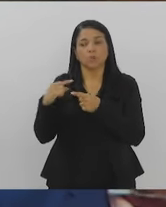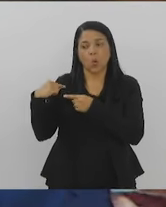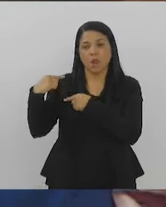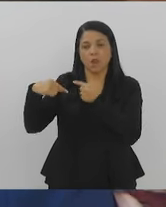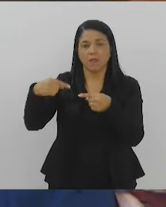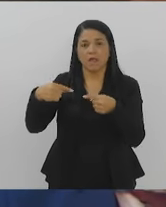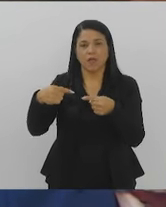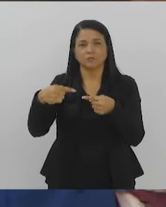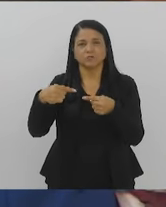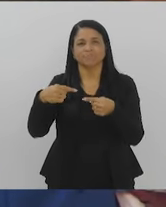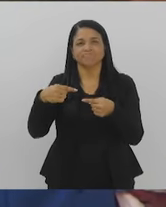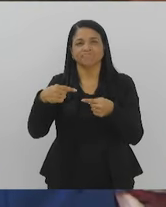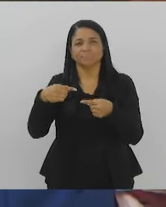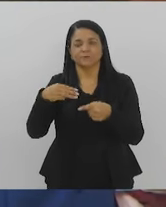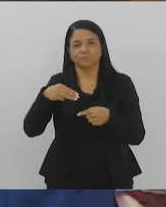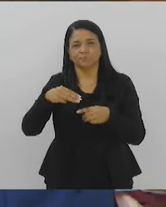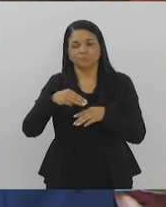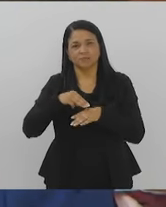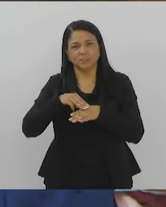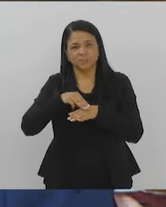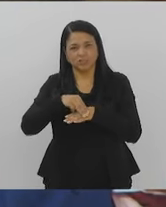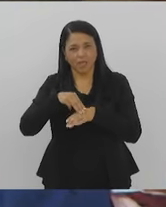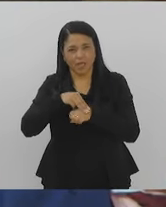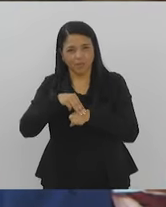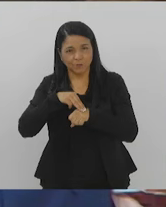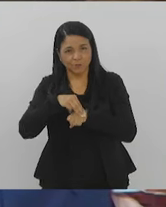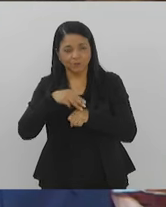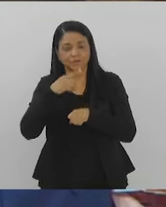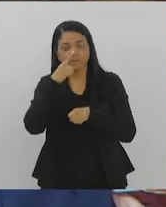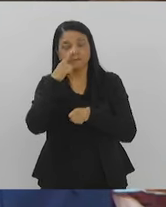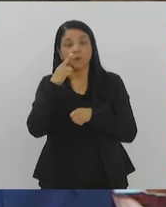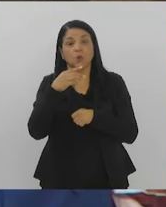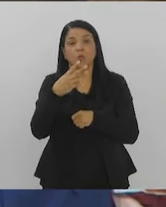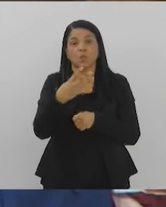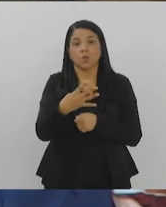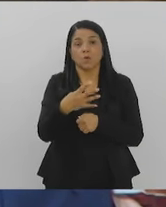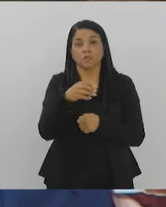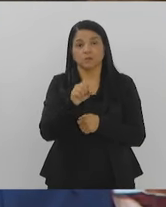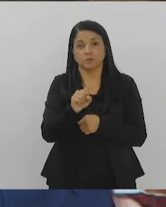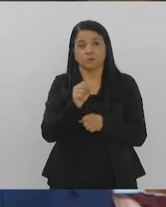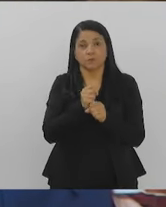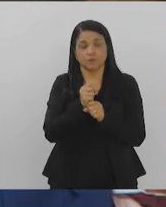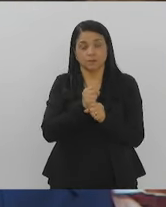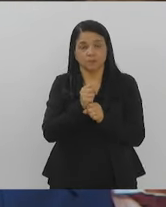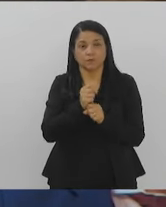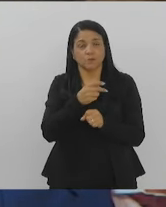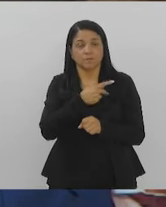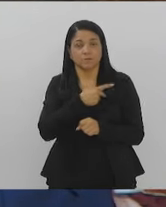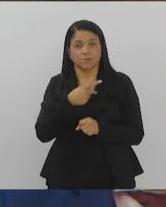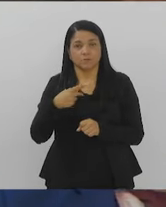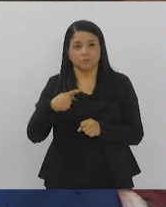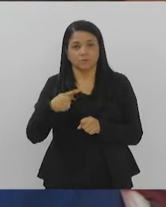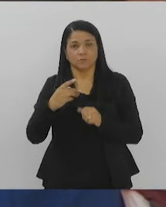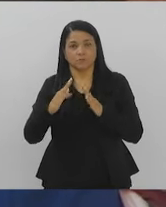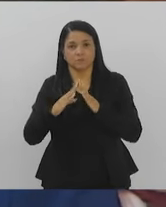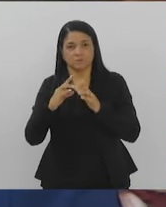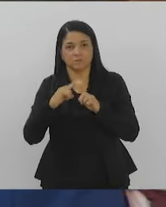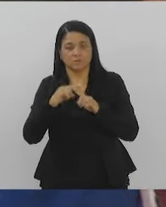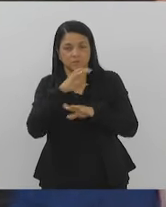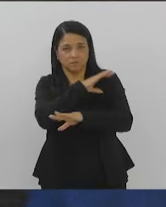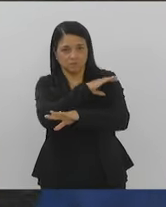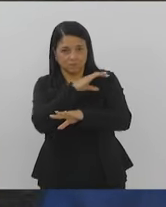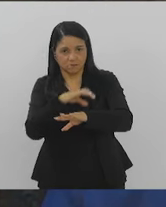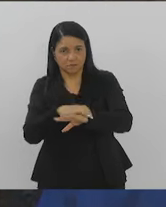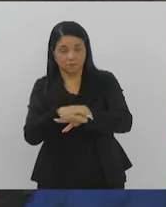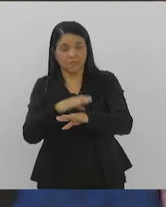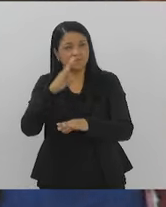48 anos pastor das Assembleias de Deus, mas principalmente pelo seu legado